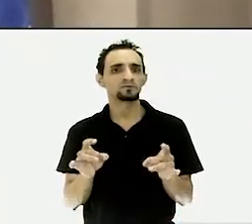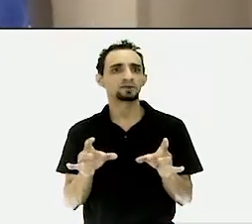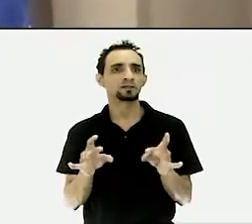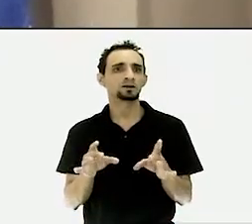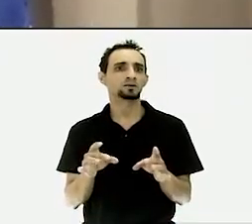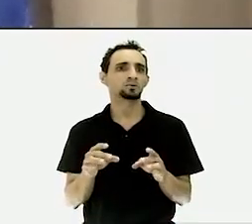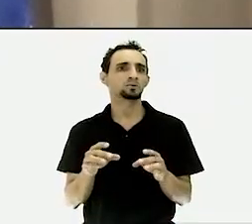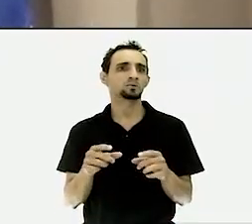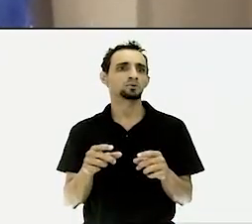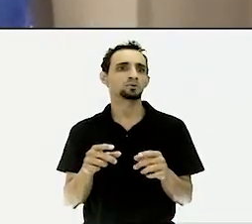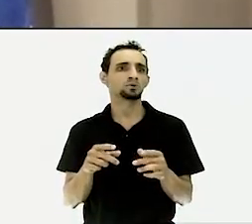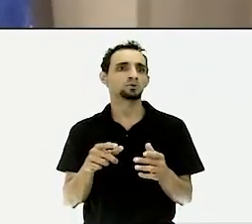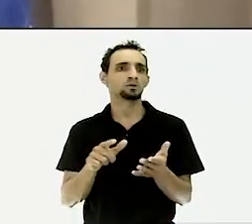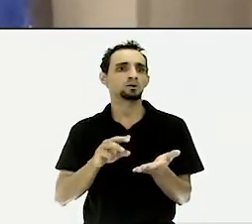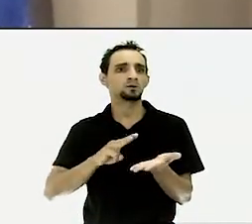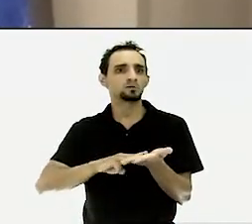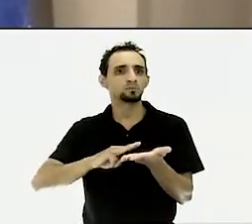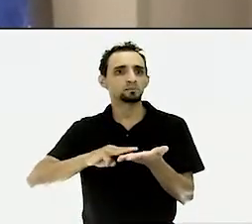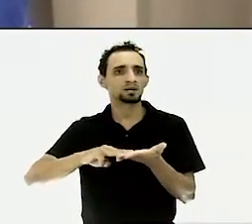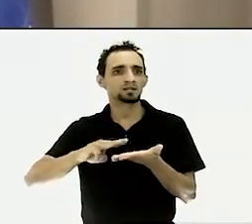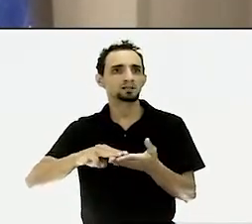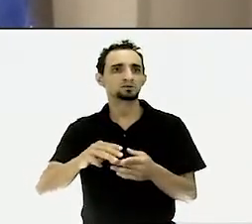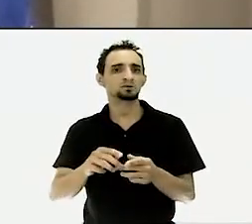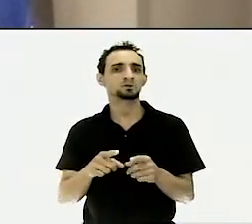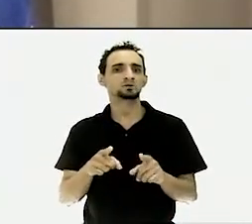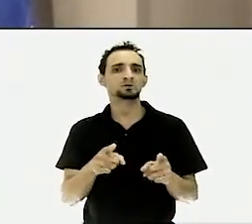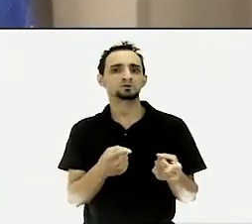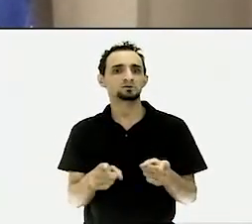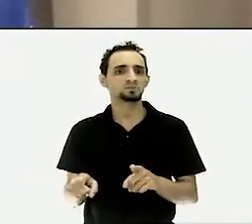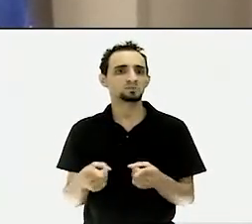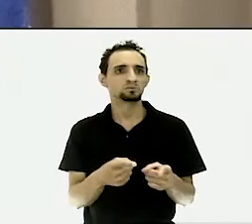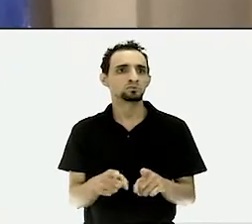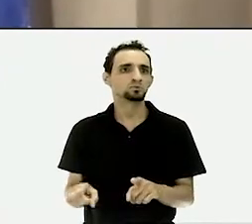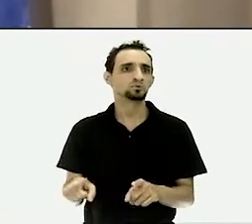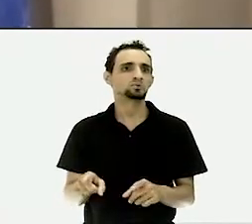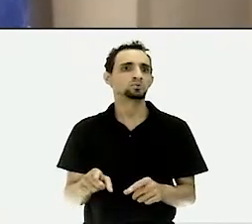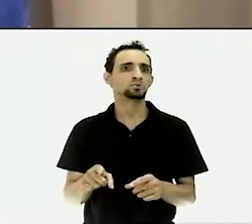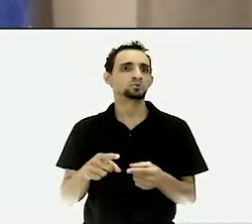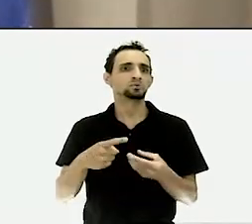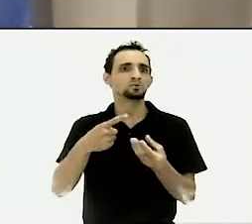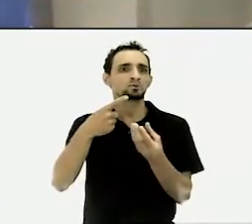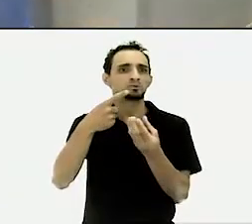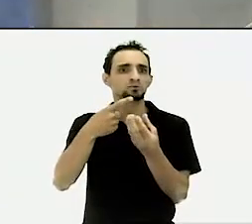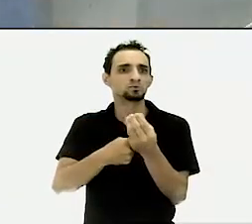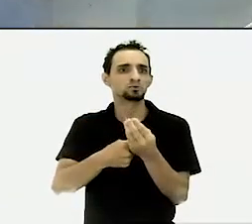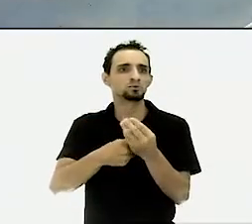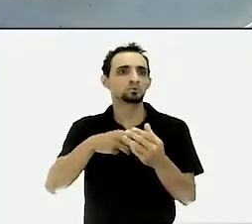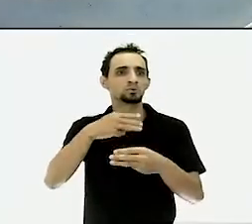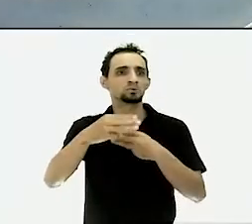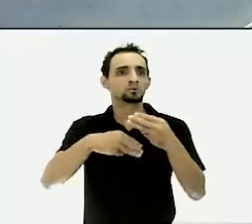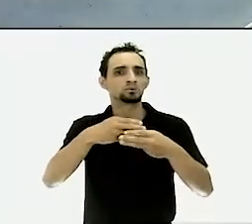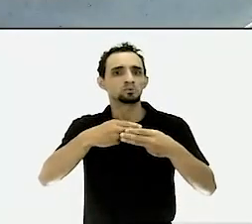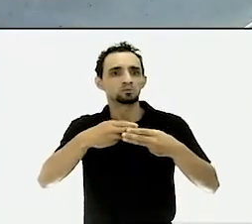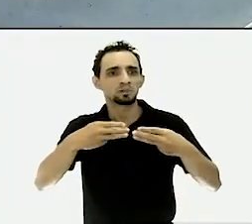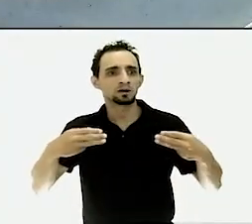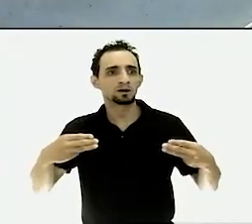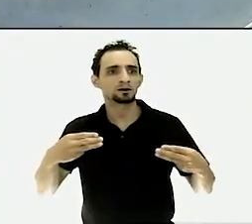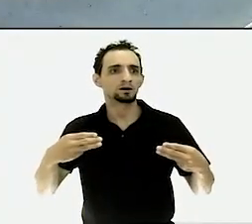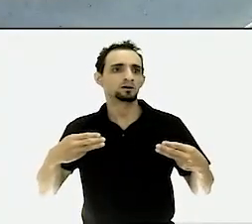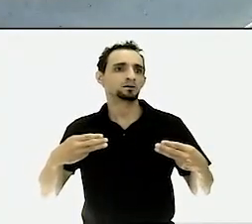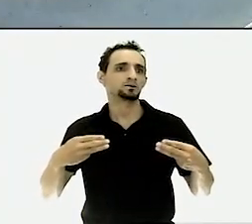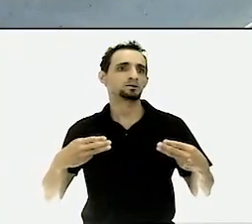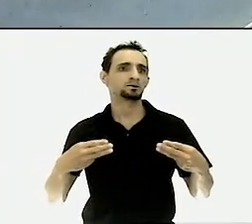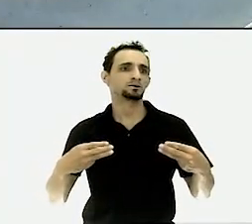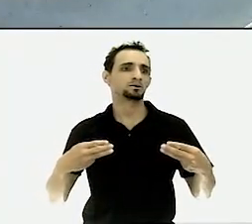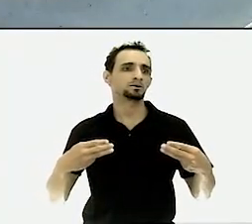espetinho. Churros. Me ajuda aí, senhor. Churros. O macarrão. Lanche. Churros, lanche. É bem